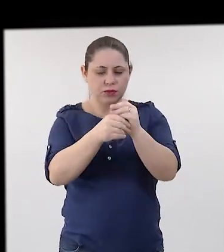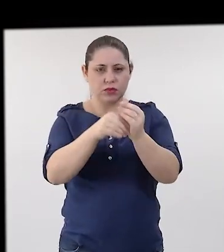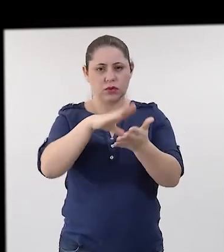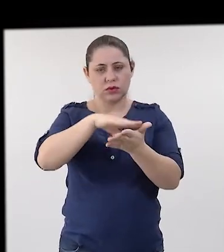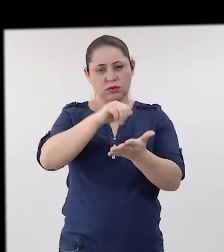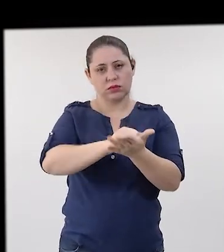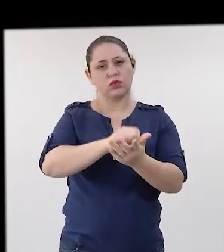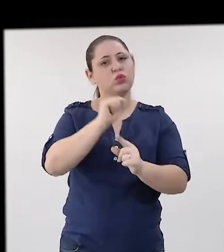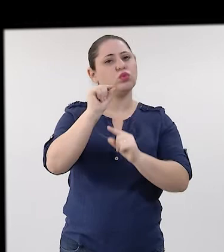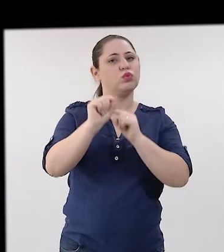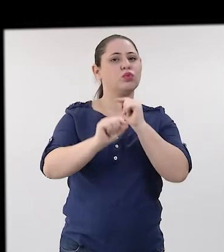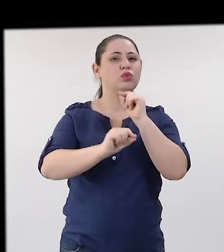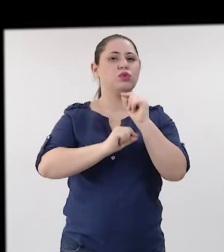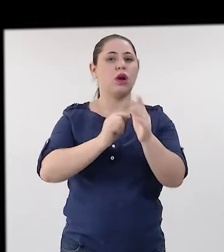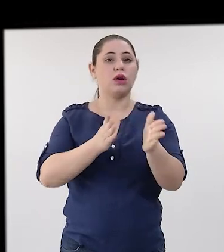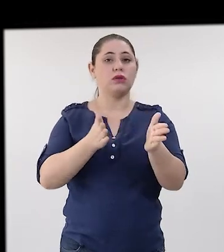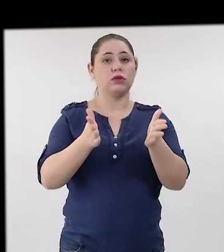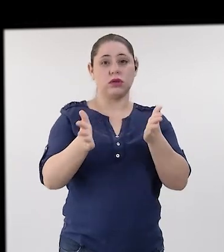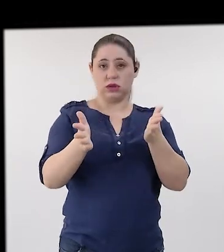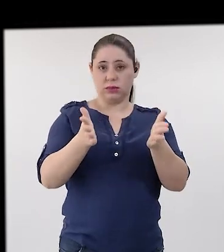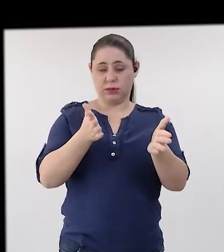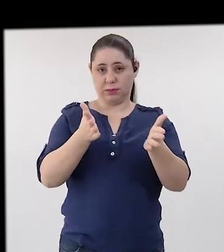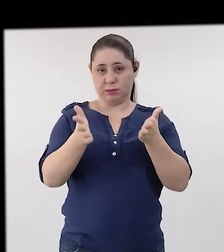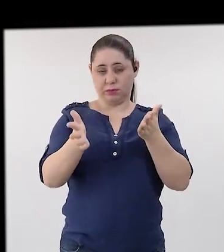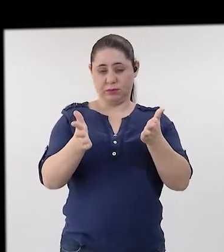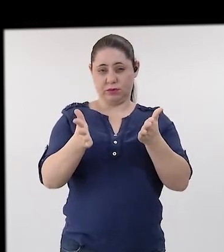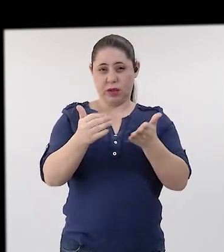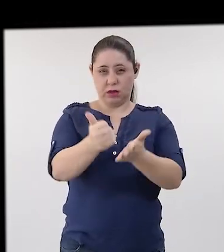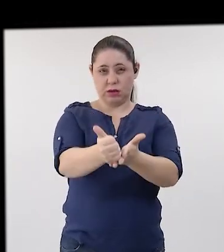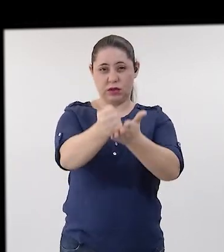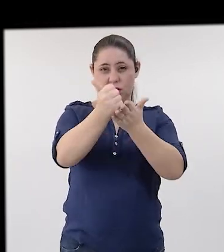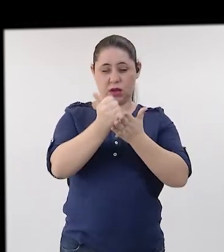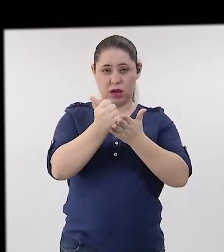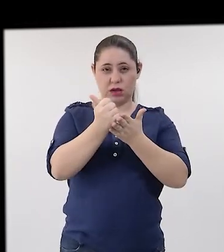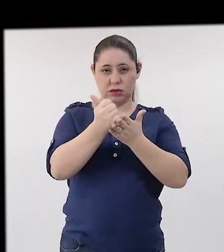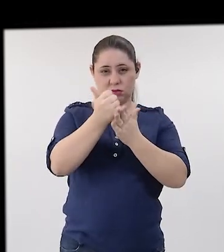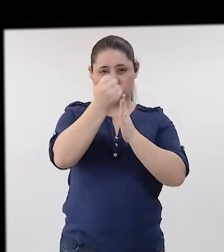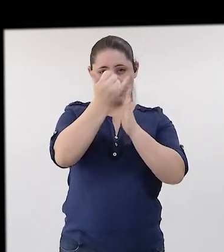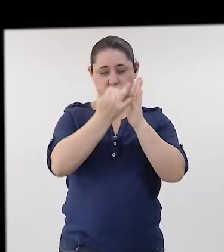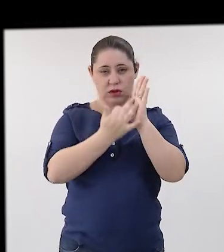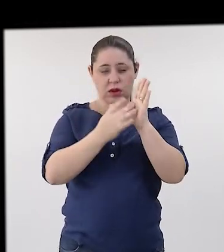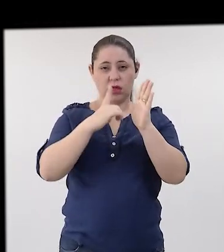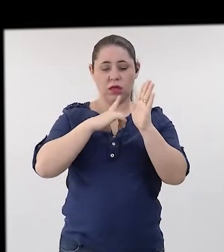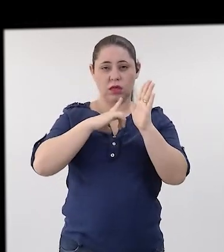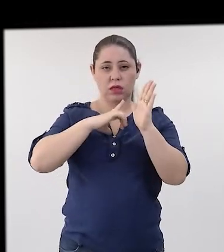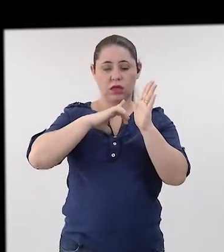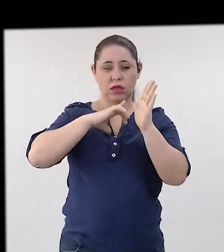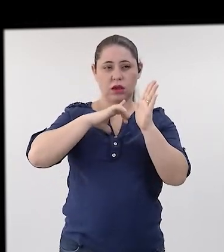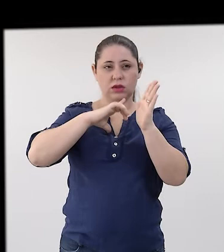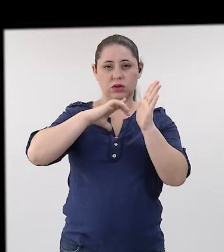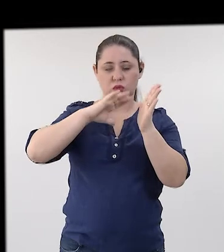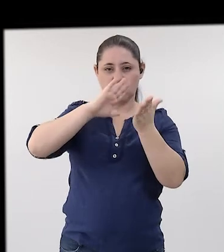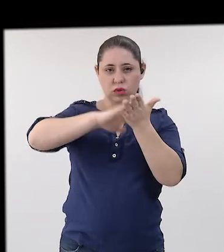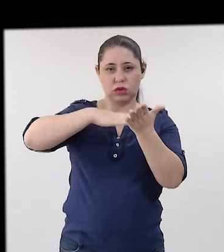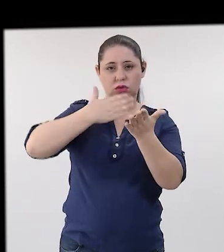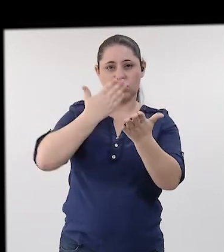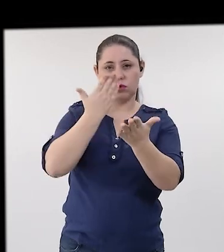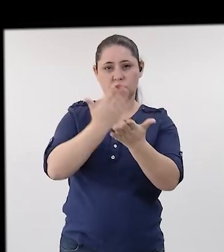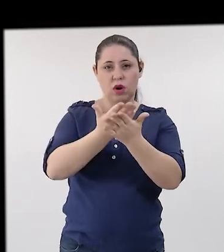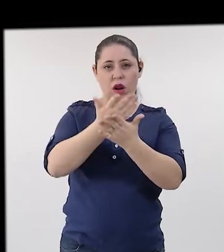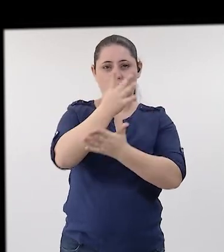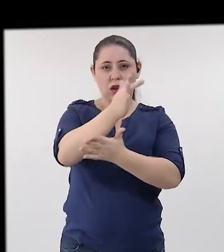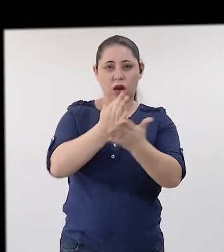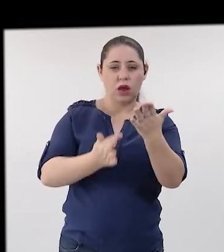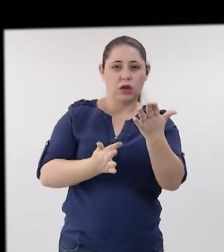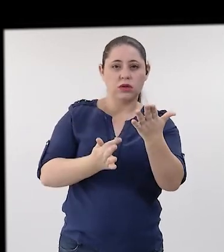da aplicação seria a questão de acessibilidade. Então a gente traz dentro dela um tradutor de textos em áudio e um